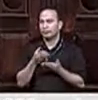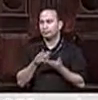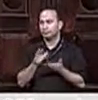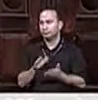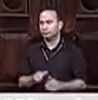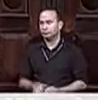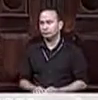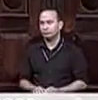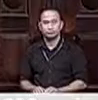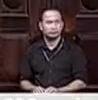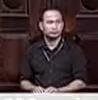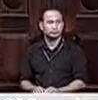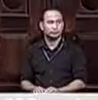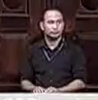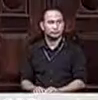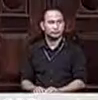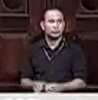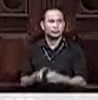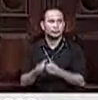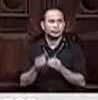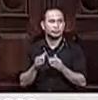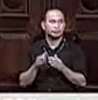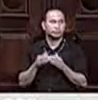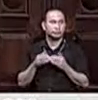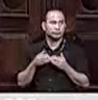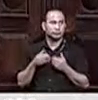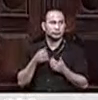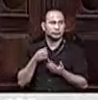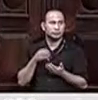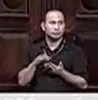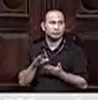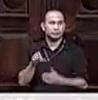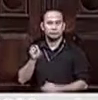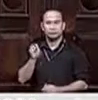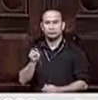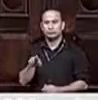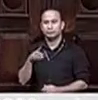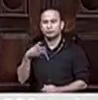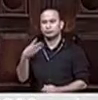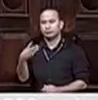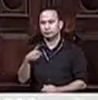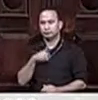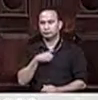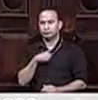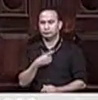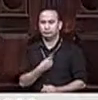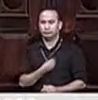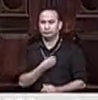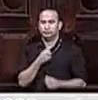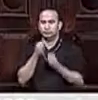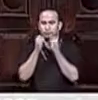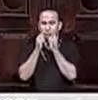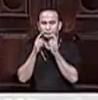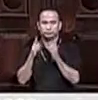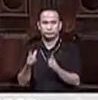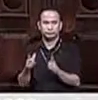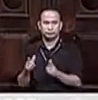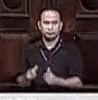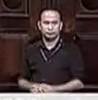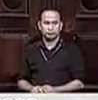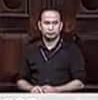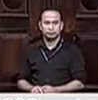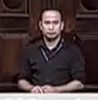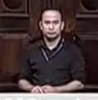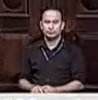dar andamento aos pedidos de impeachment. E são 3 que existem nessa casa. Da bancada